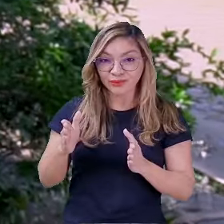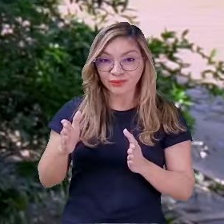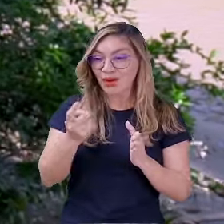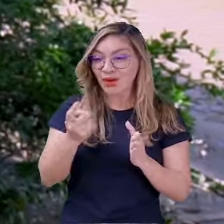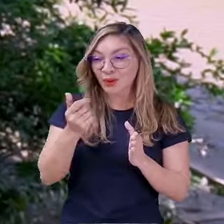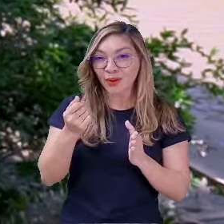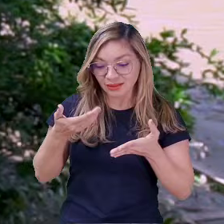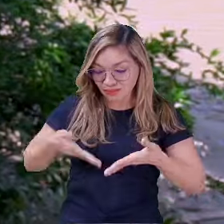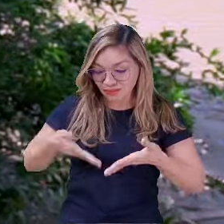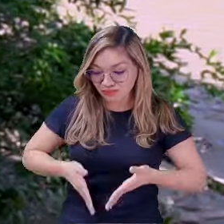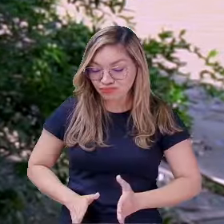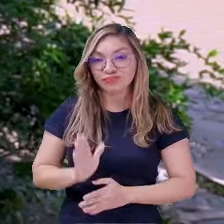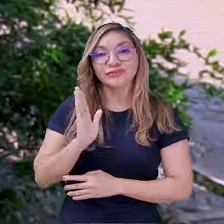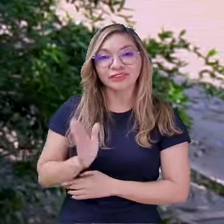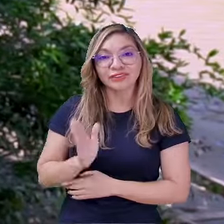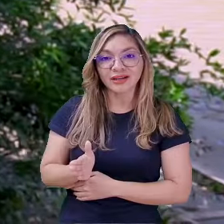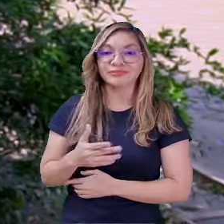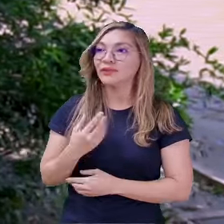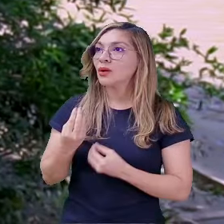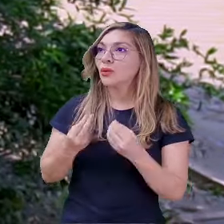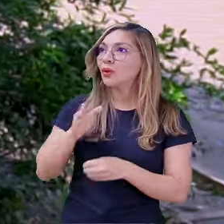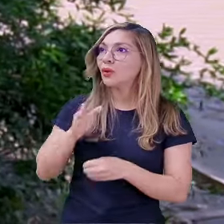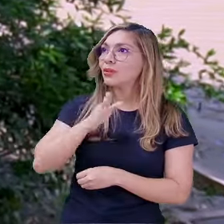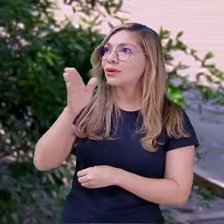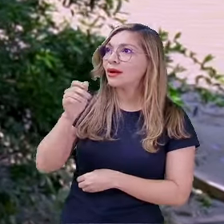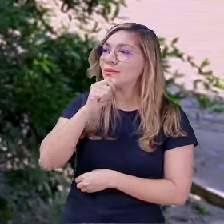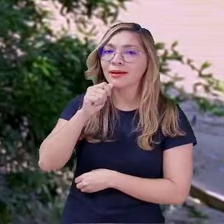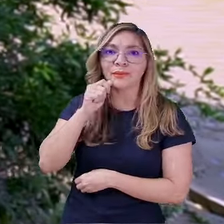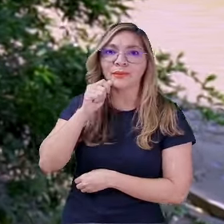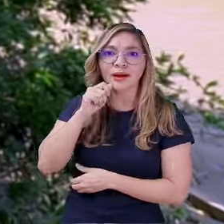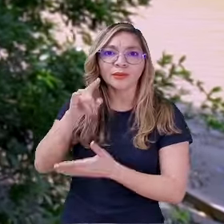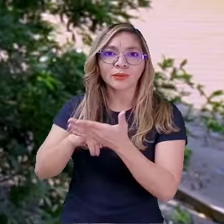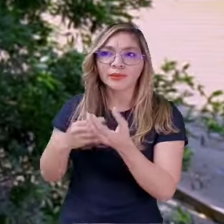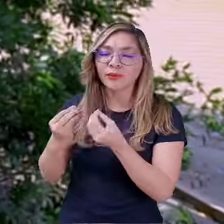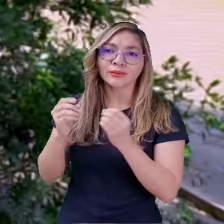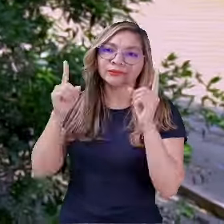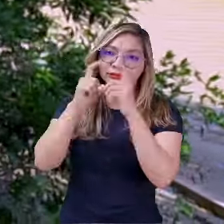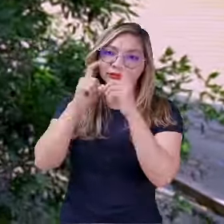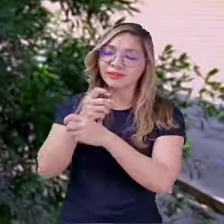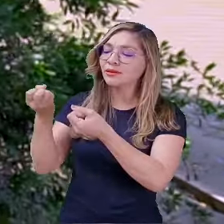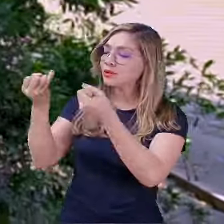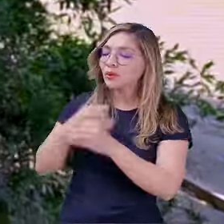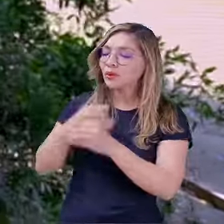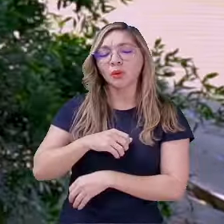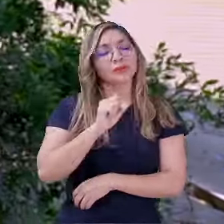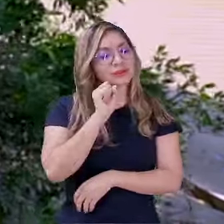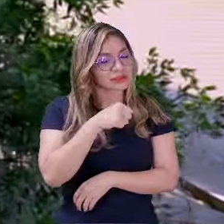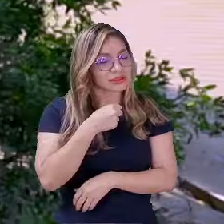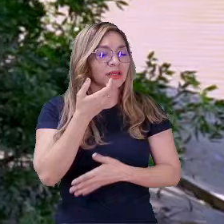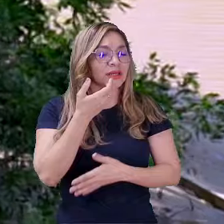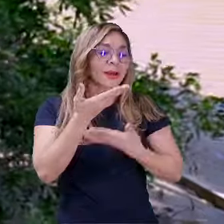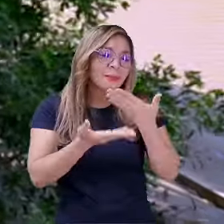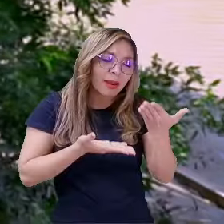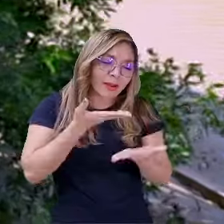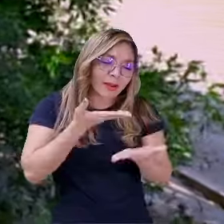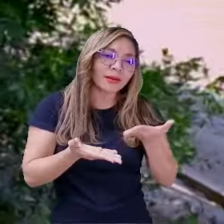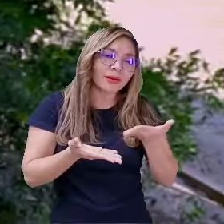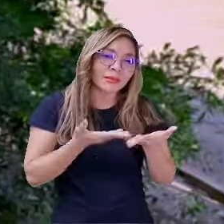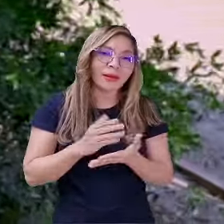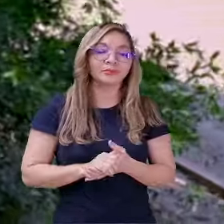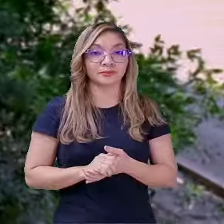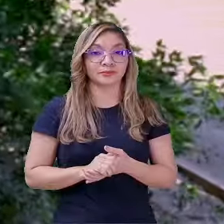gestação, se teria como eu buscar esses documentos em Macapá. Foi daí que ela disse que sim, me tratou super bem, me deu contato, eu